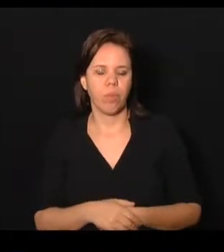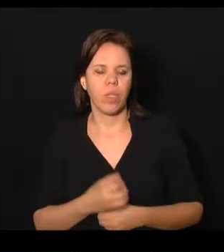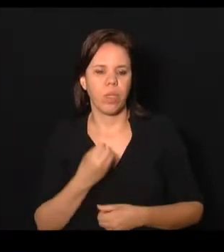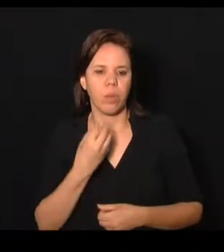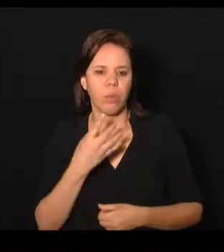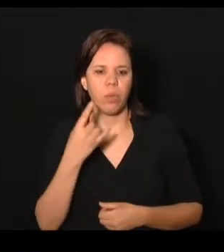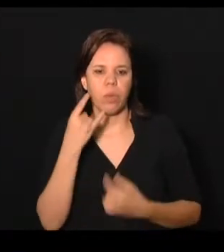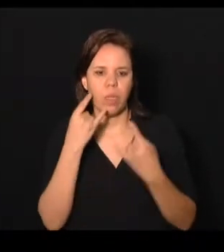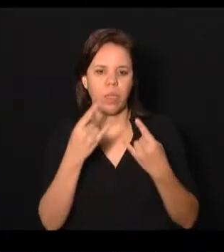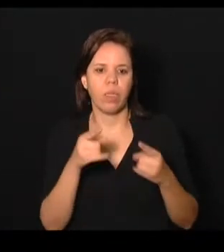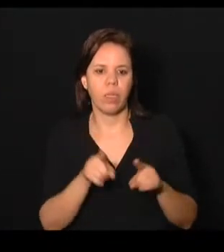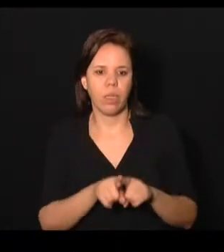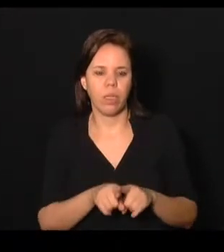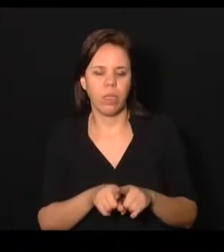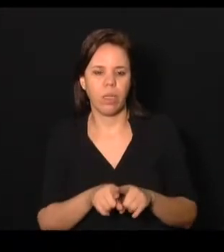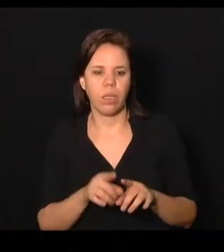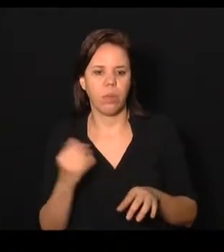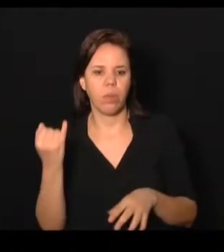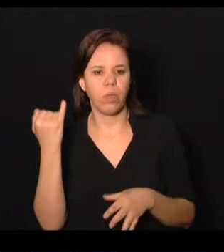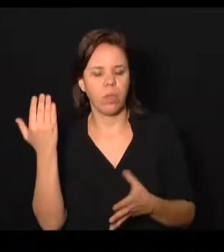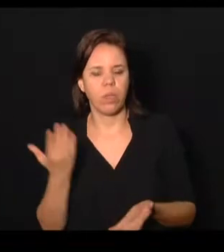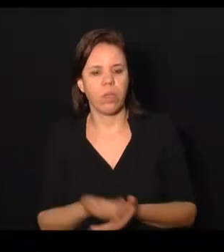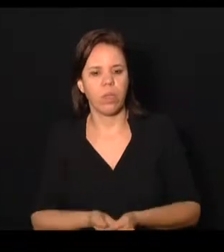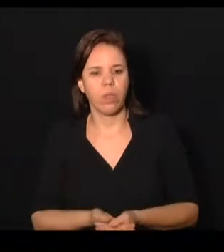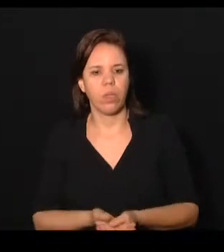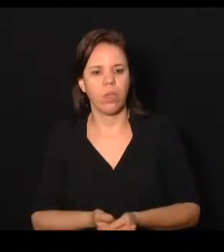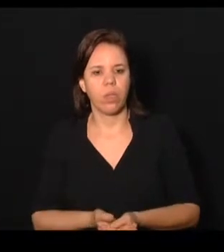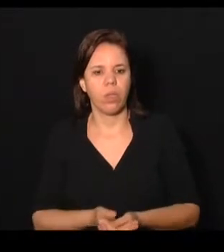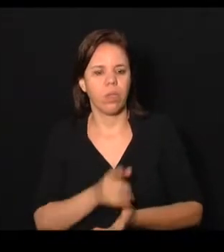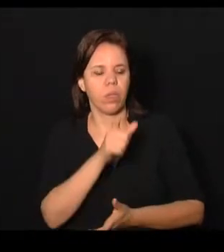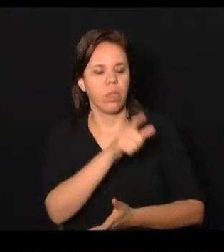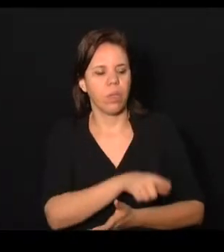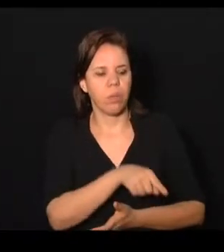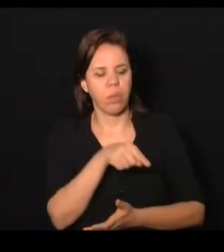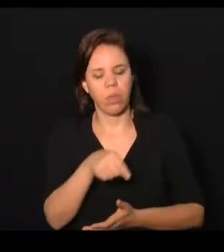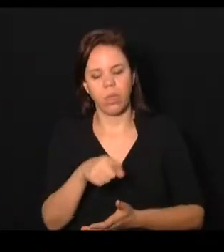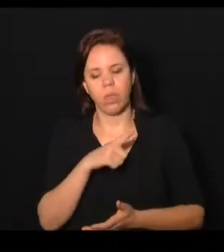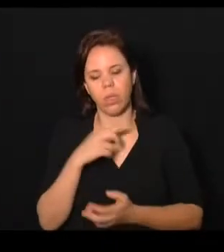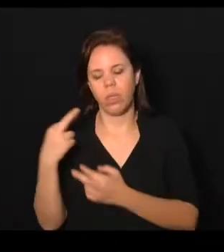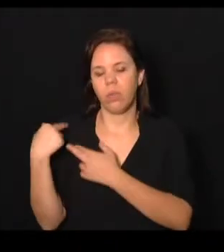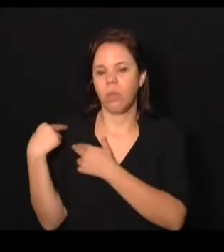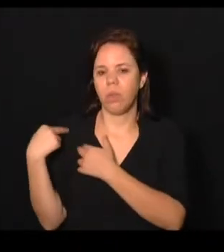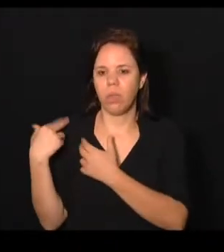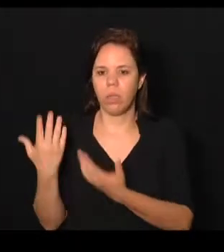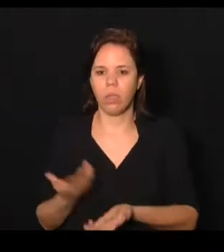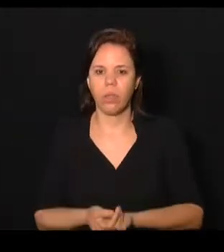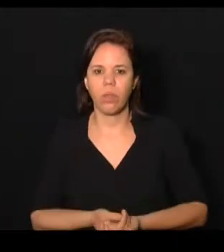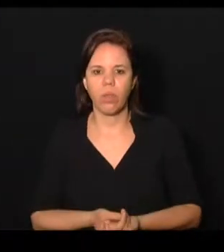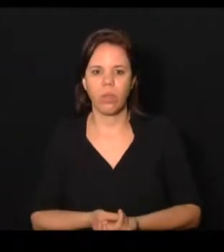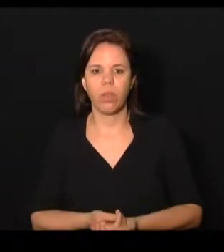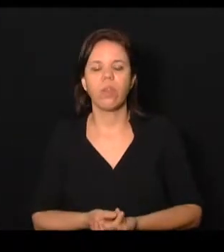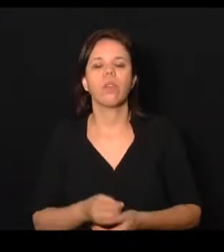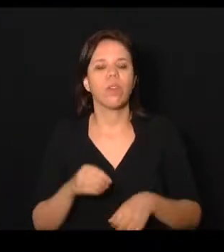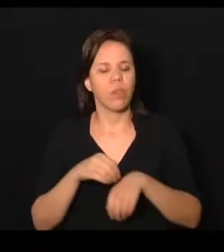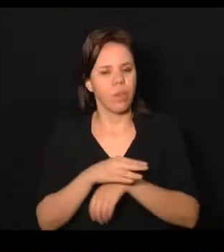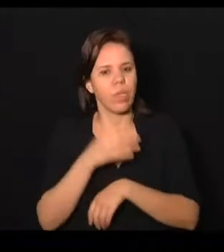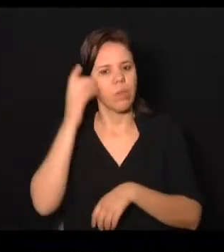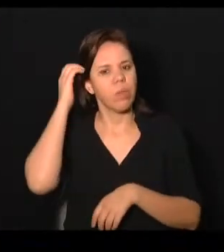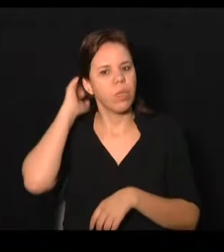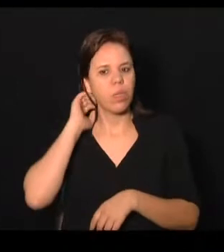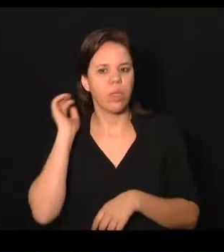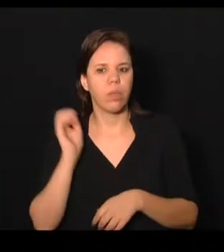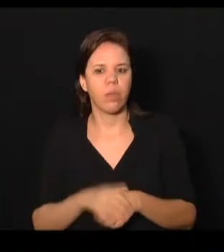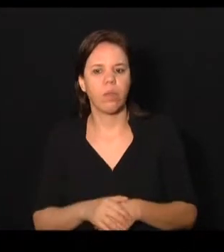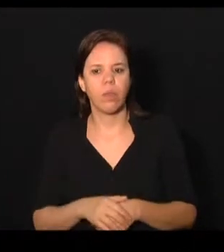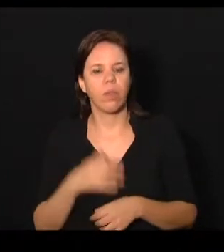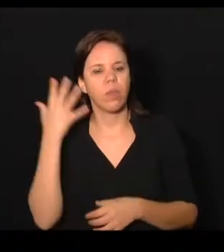intenção. Mas mais do que isso, né, é essa pessoa também ter responsabilidade. E isso foi transmitido na palestra